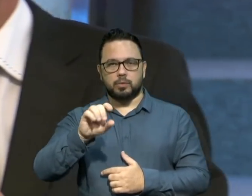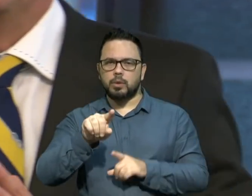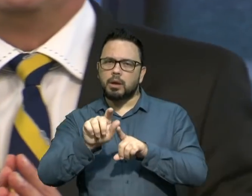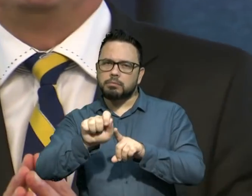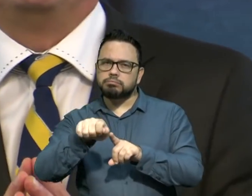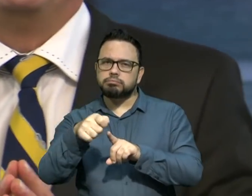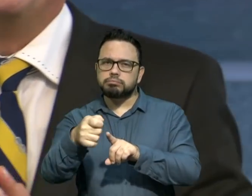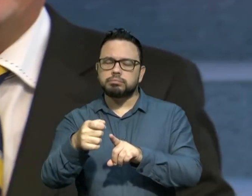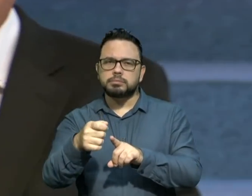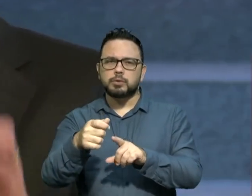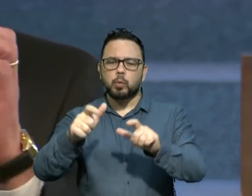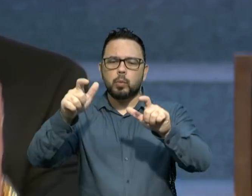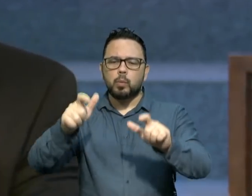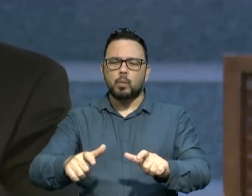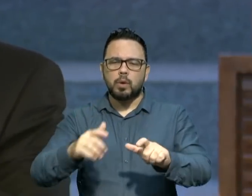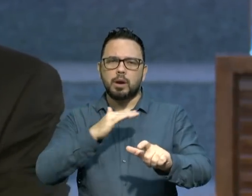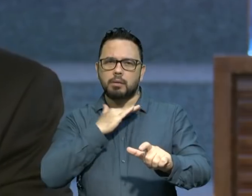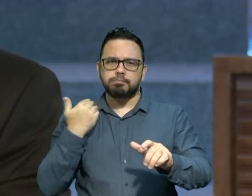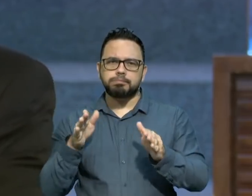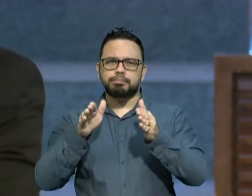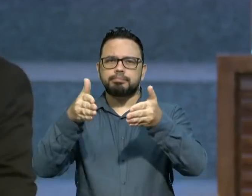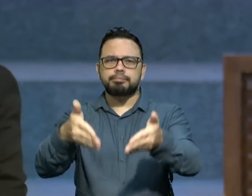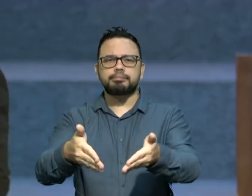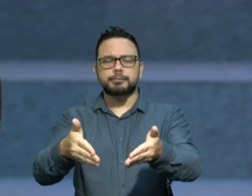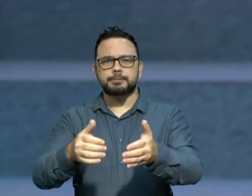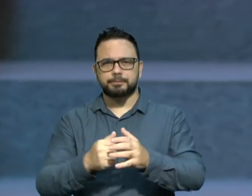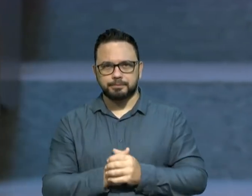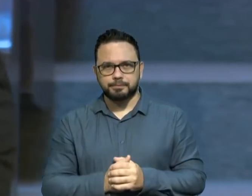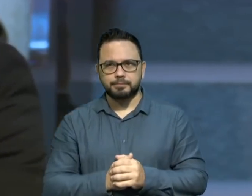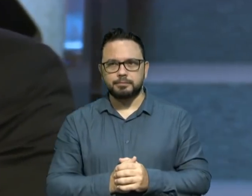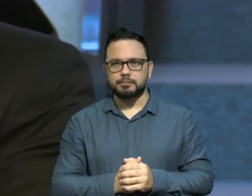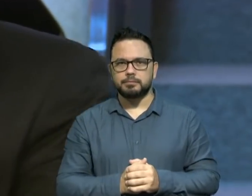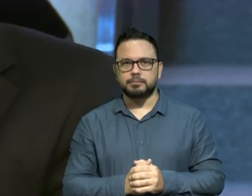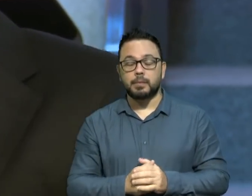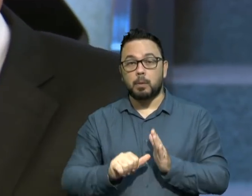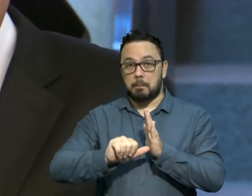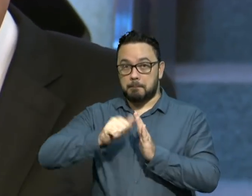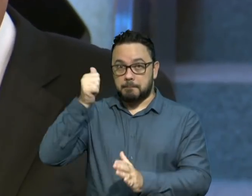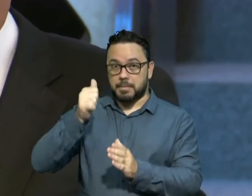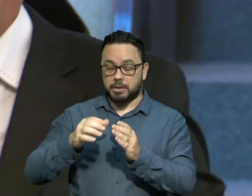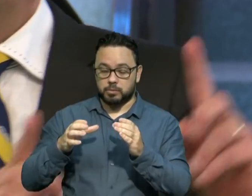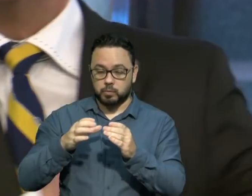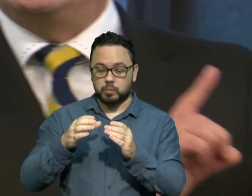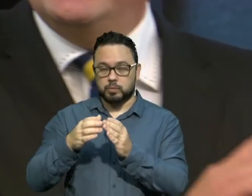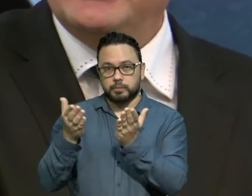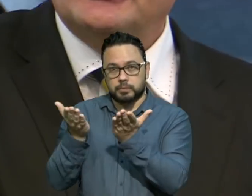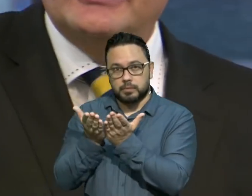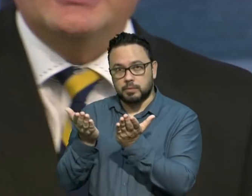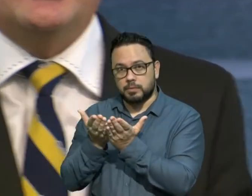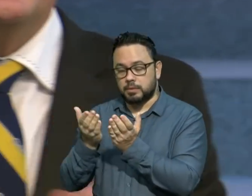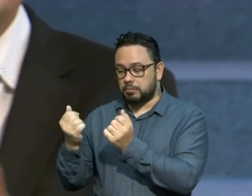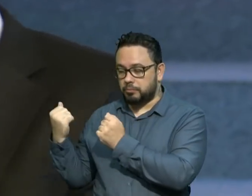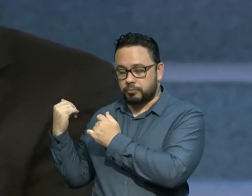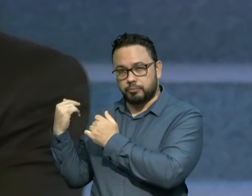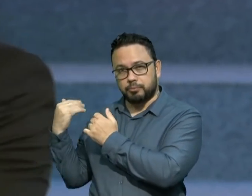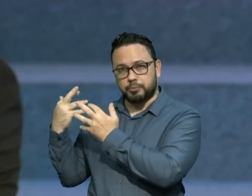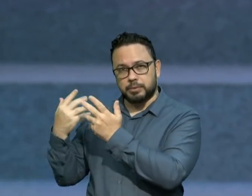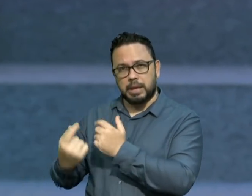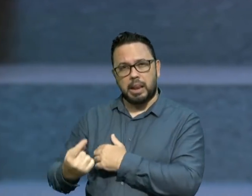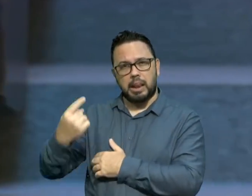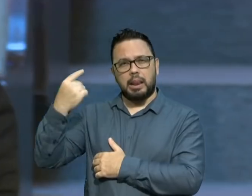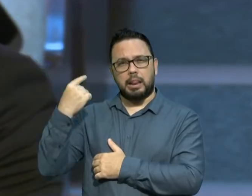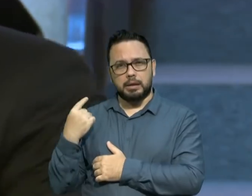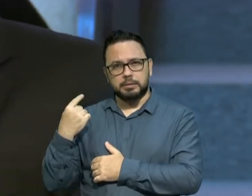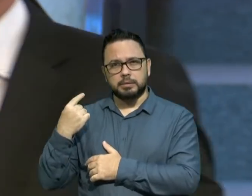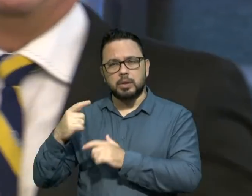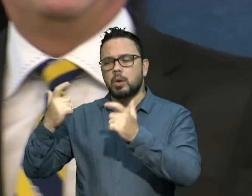deu é o nome cemitério foi dado pelos primeiros cristãos aos terrenos Aonde eles